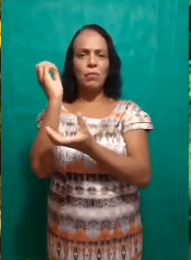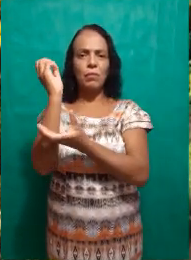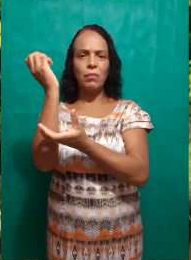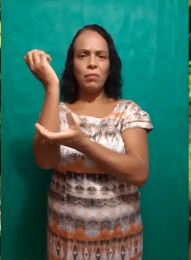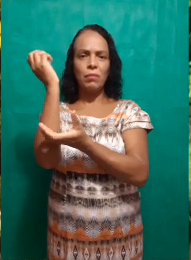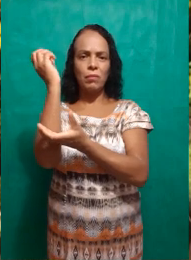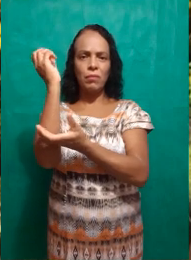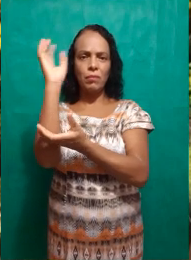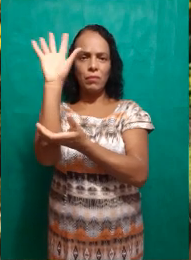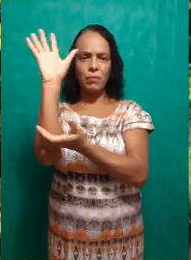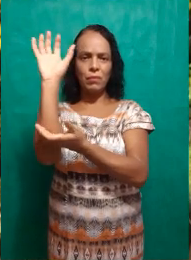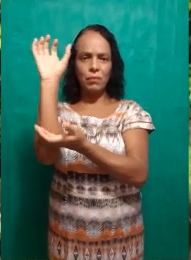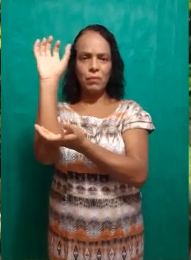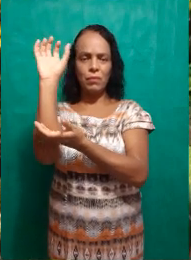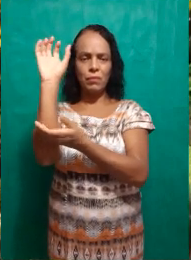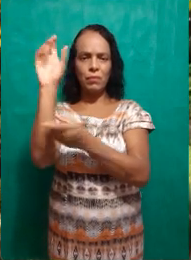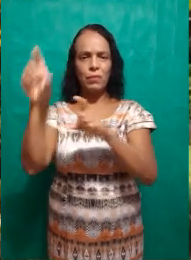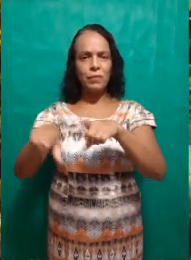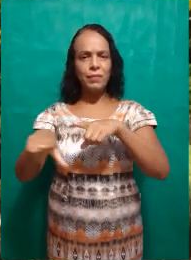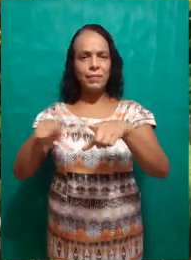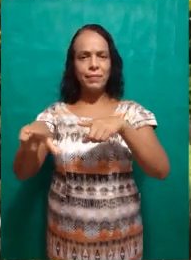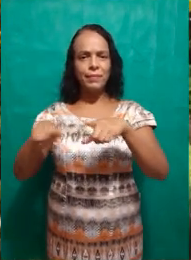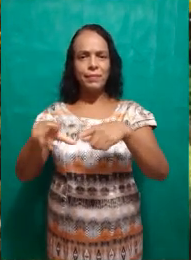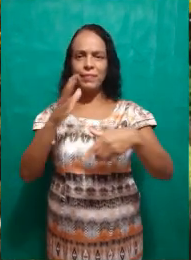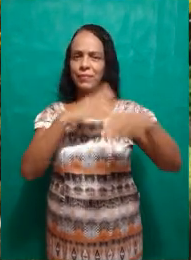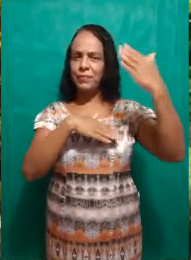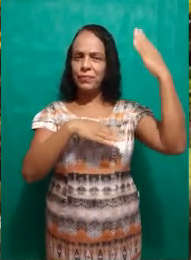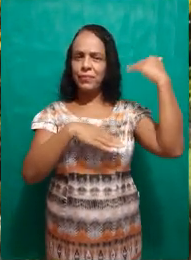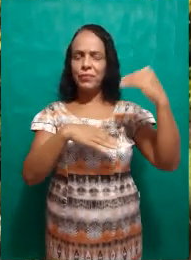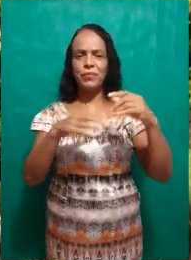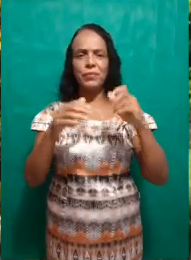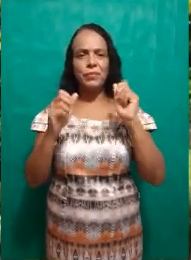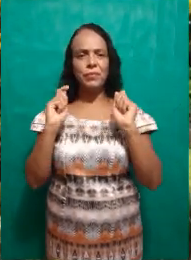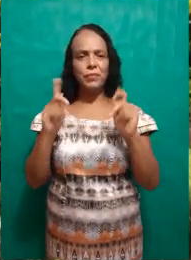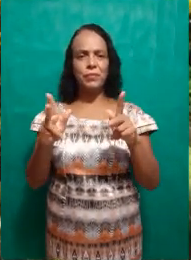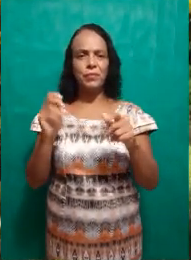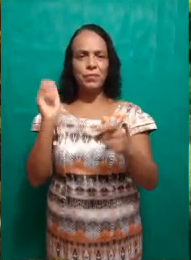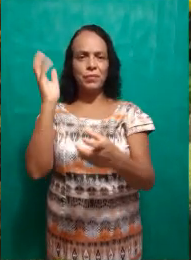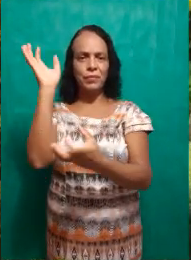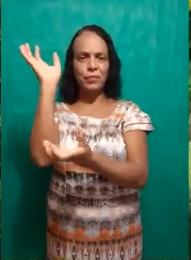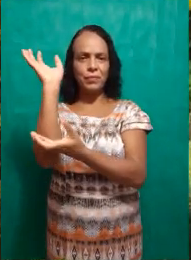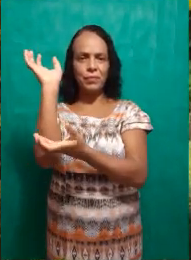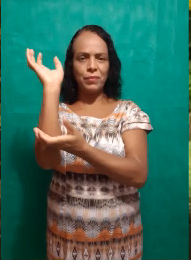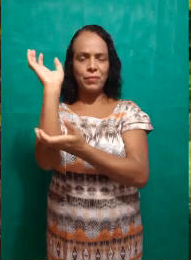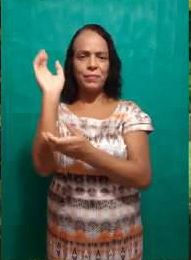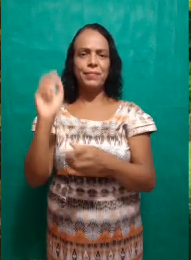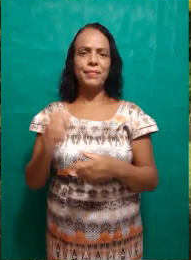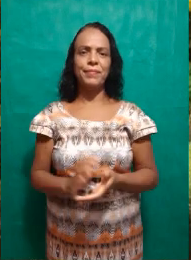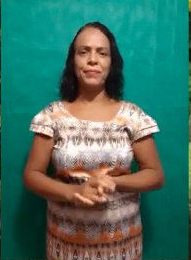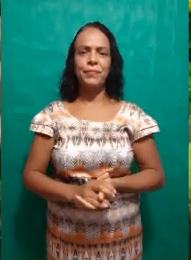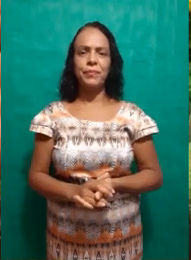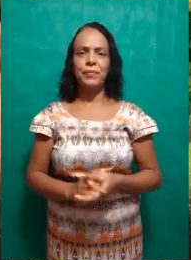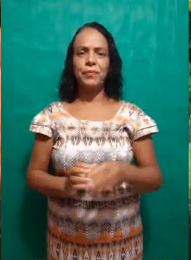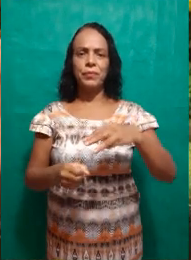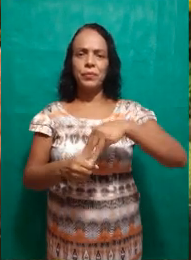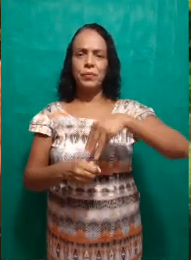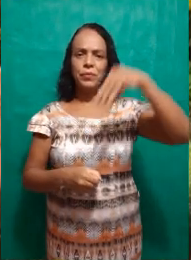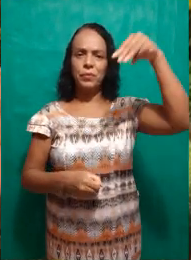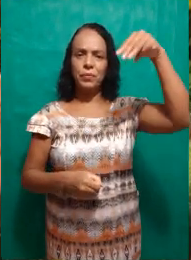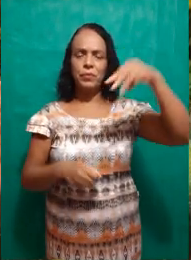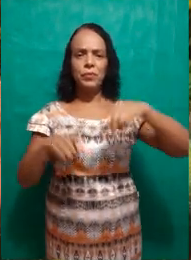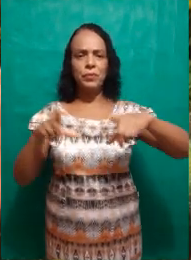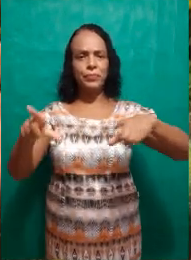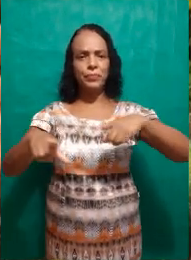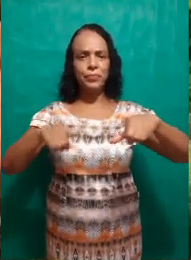assentando ali. E ele, né, ali ia trabalhando então com os